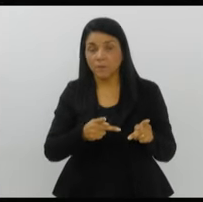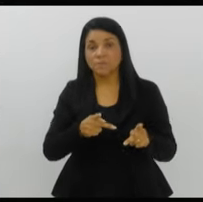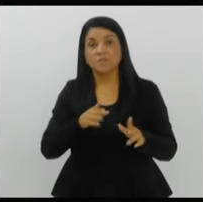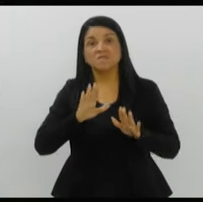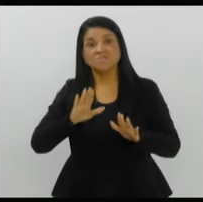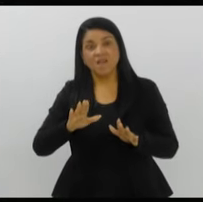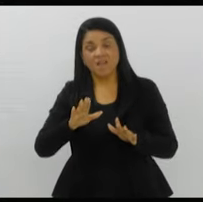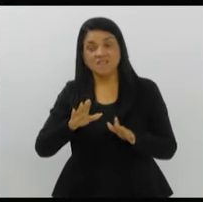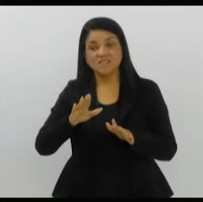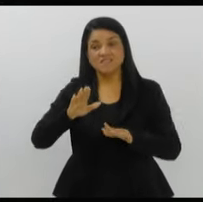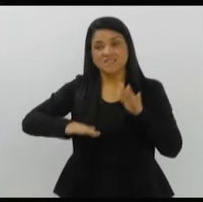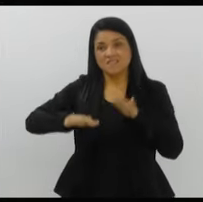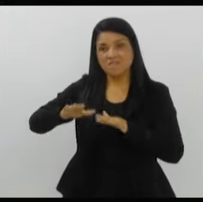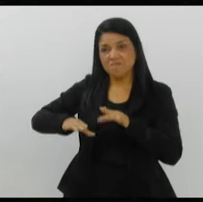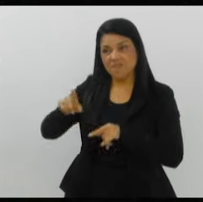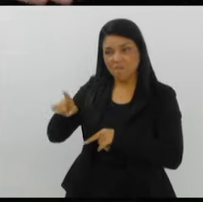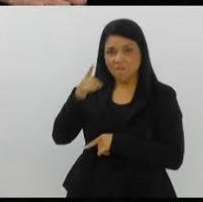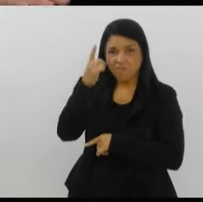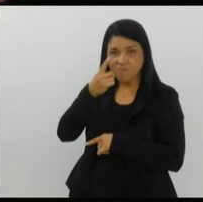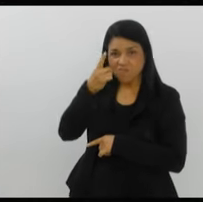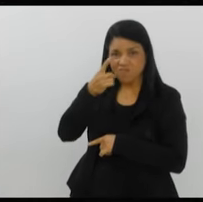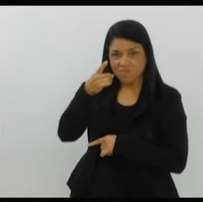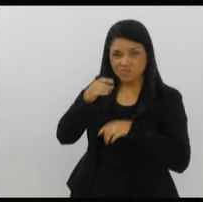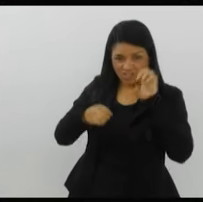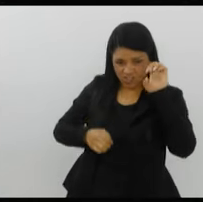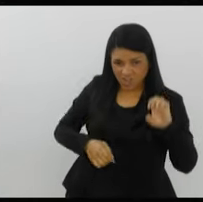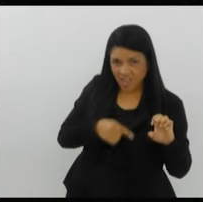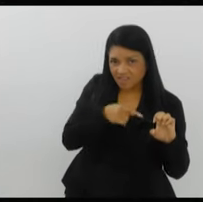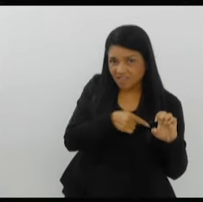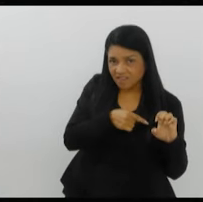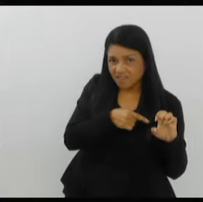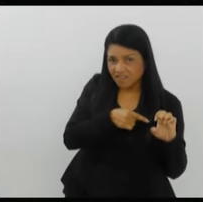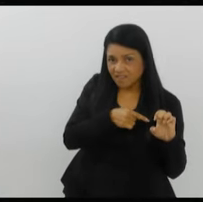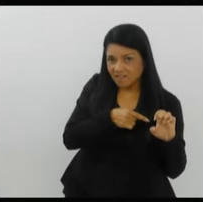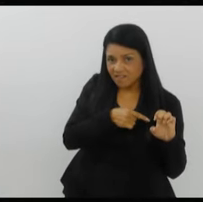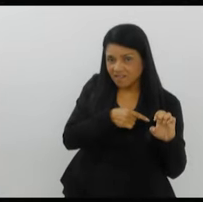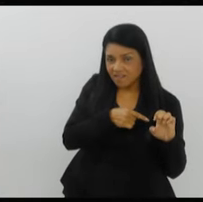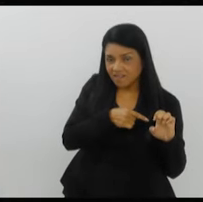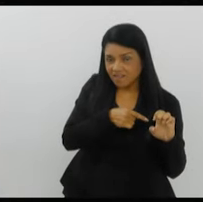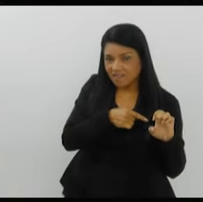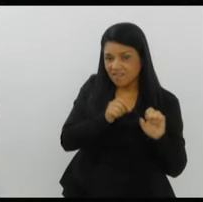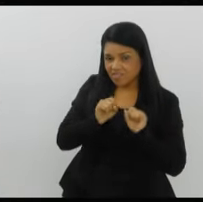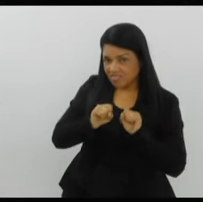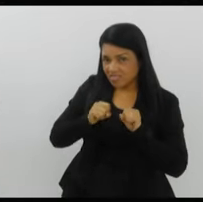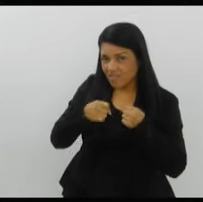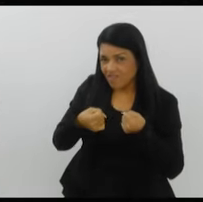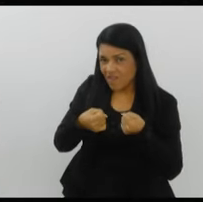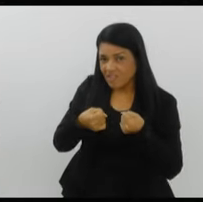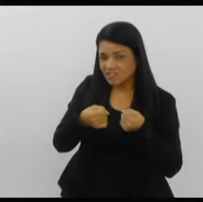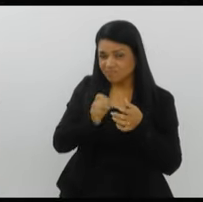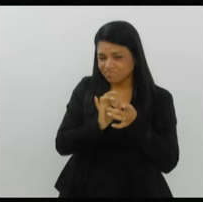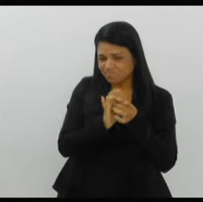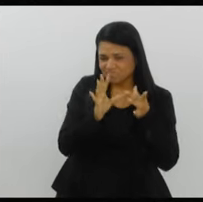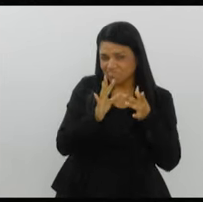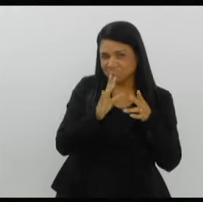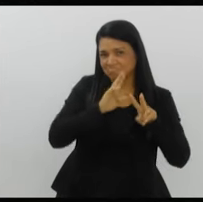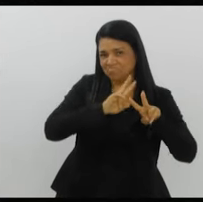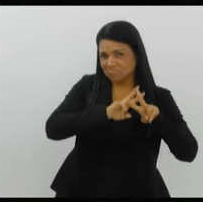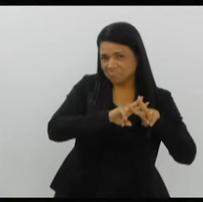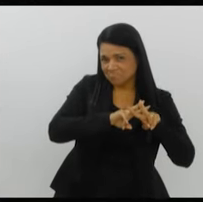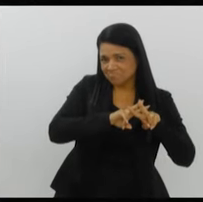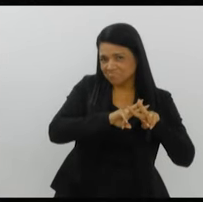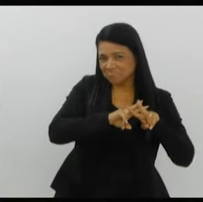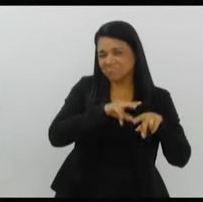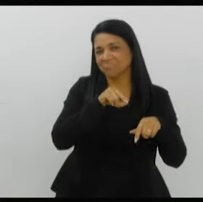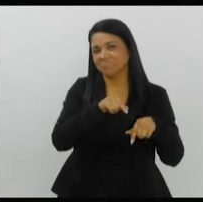de alguns deputados, da esquerda principalmente, senhor presidente, que defende saidinha, de saidinha,